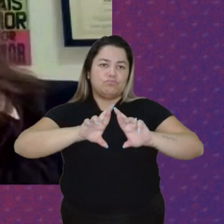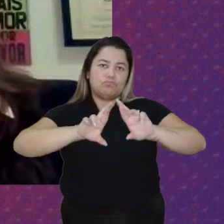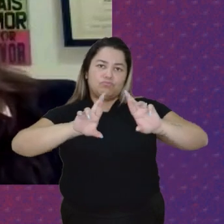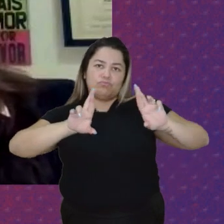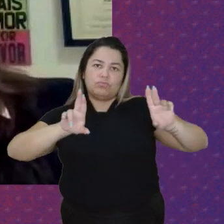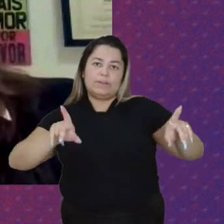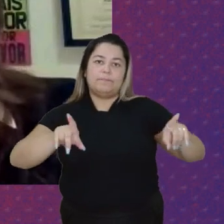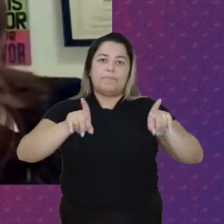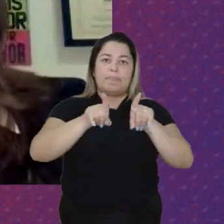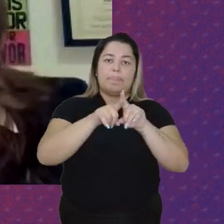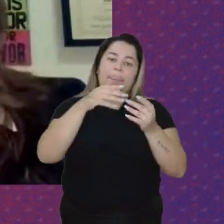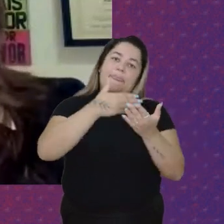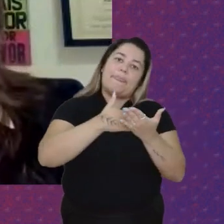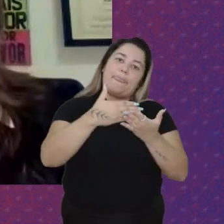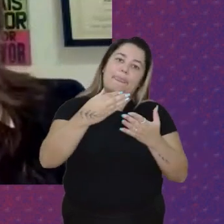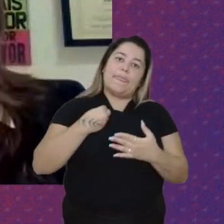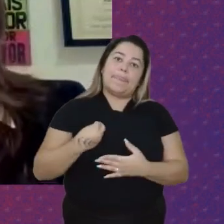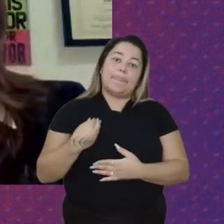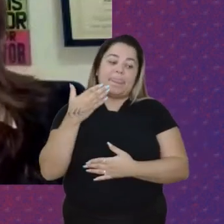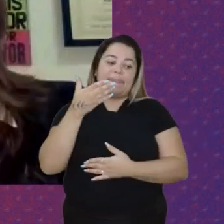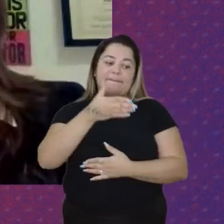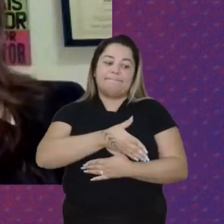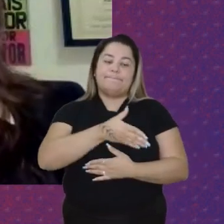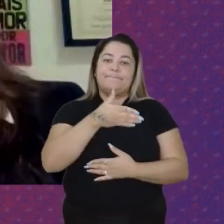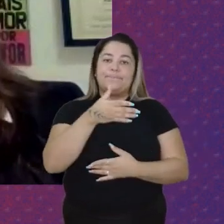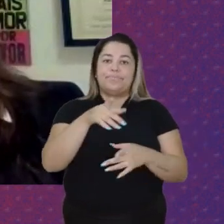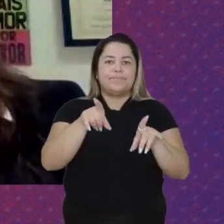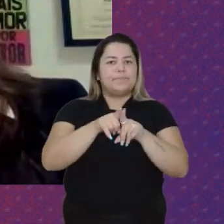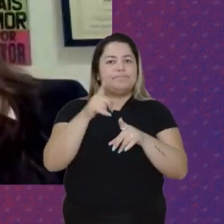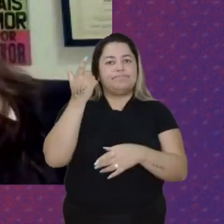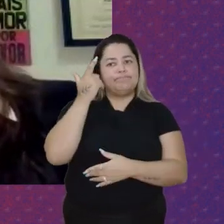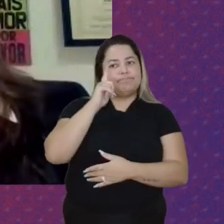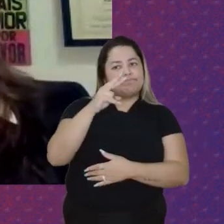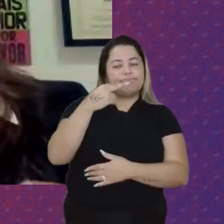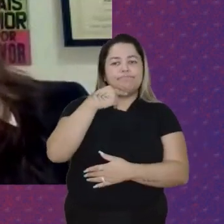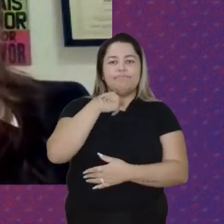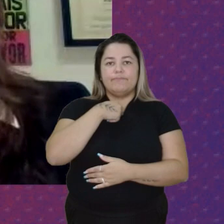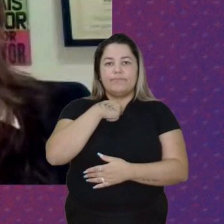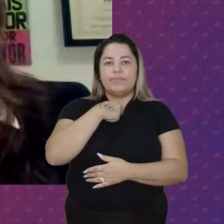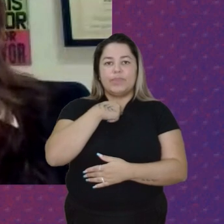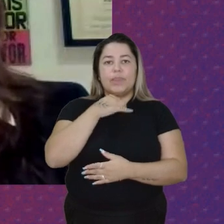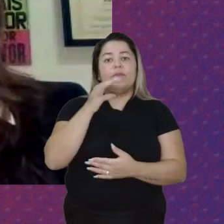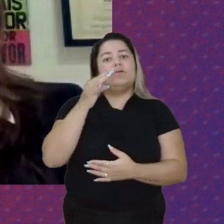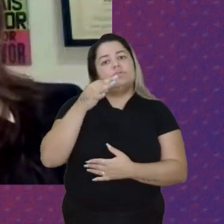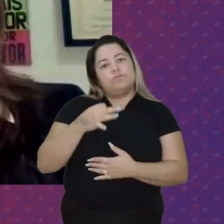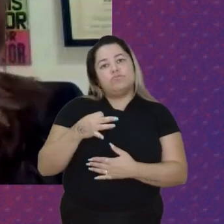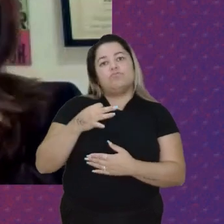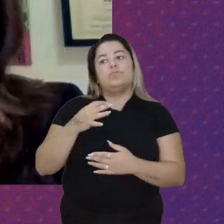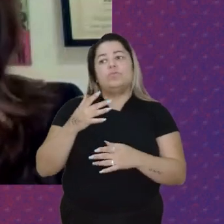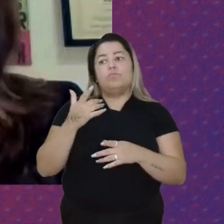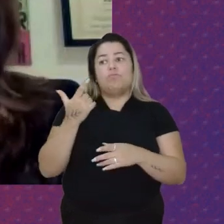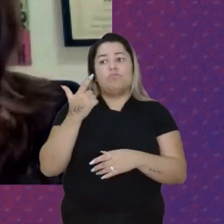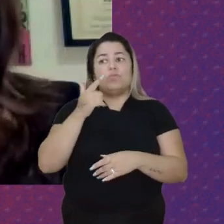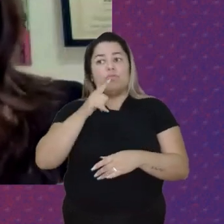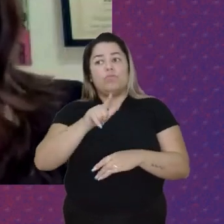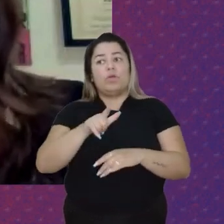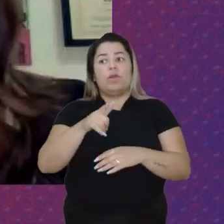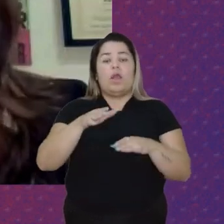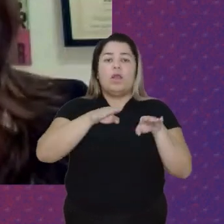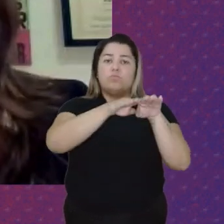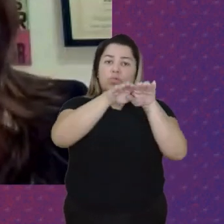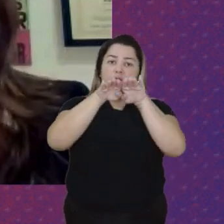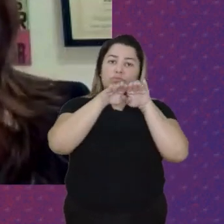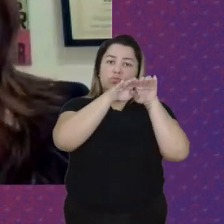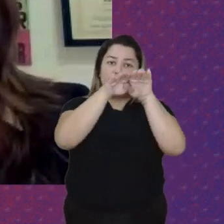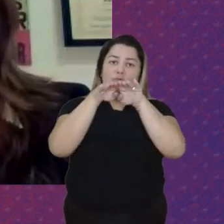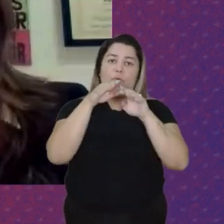com que elas começaram a participar da vida pública faz com que elas não consigam, de fato, competir de forma igualitária